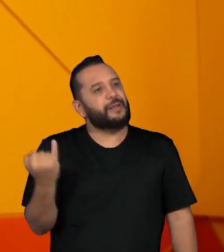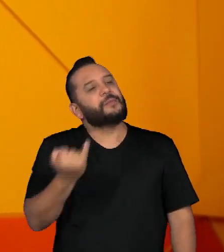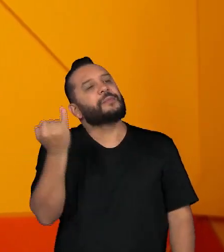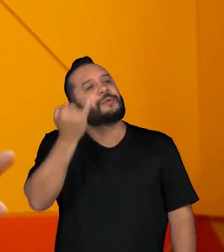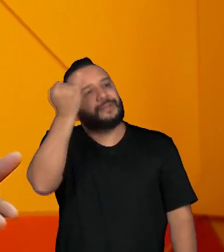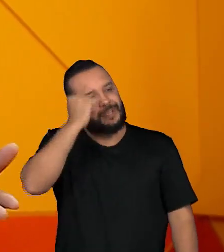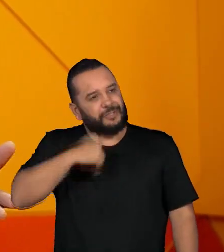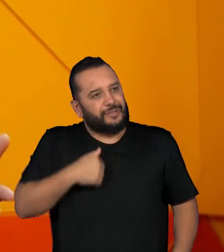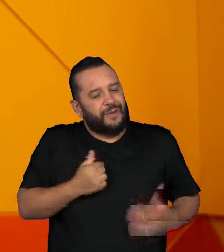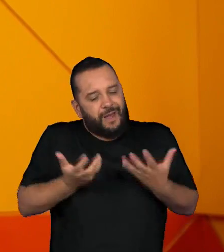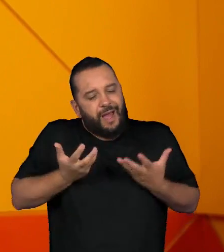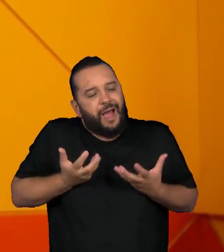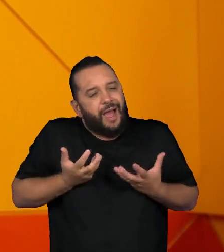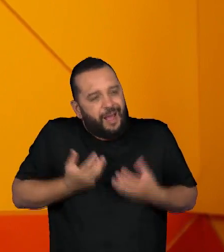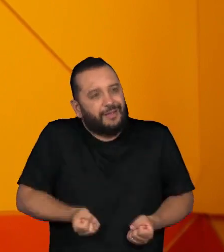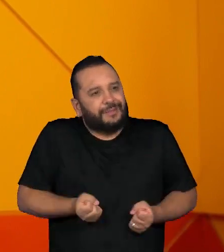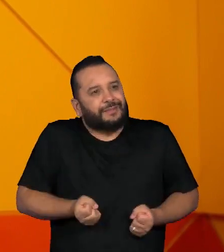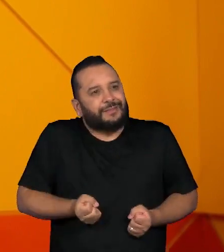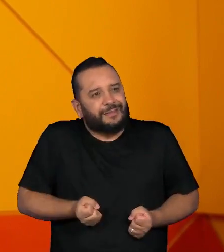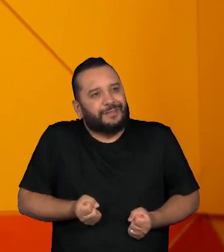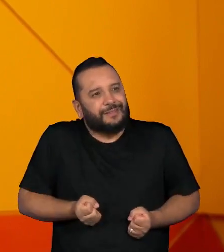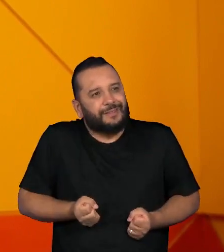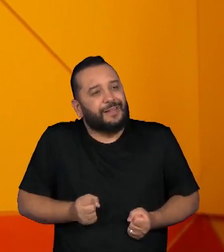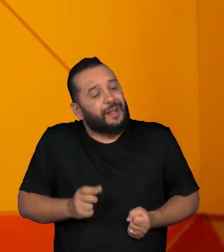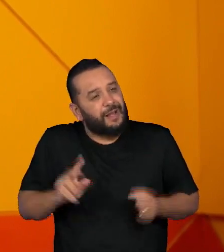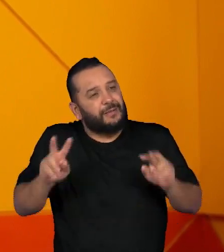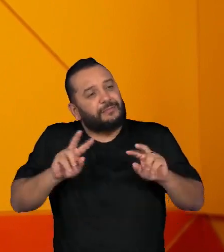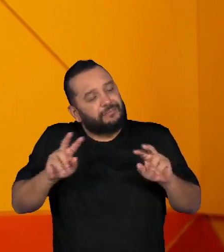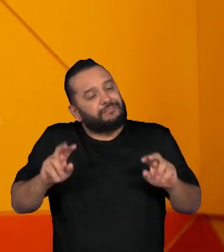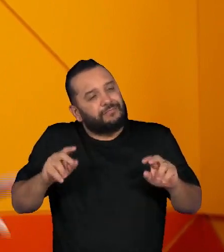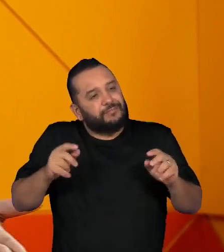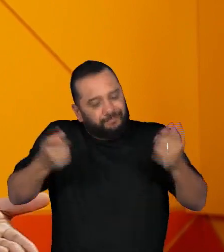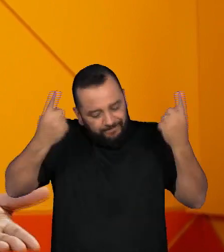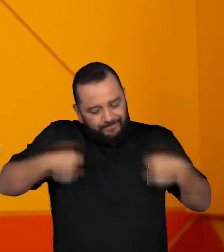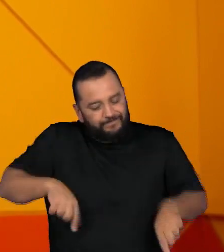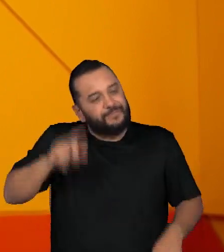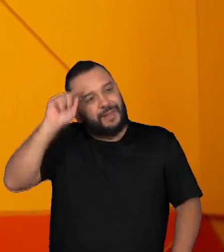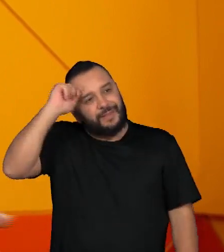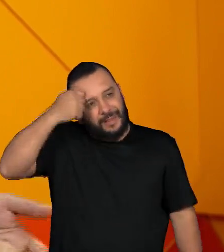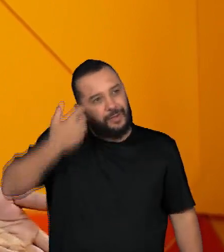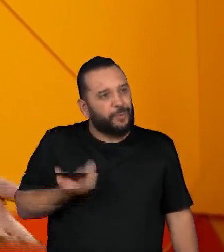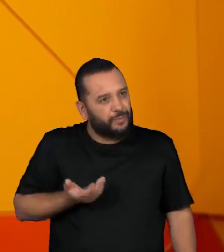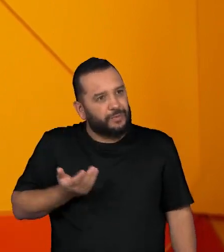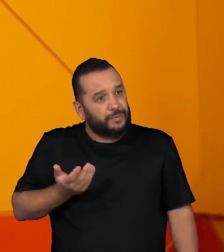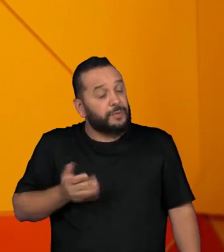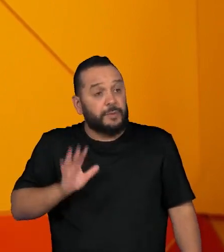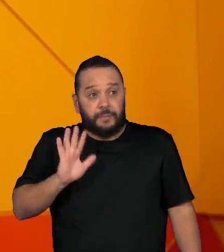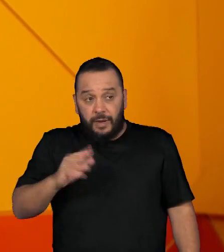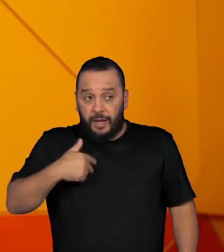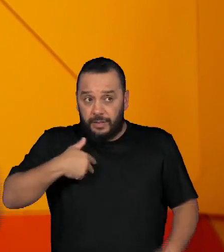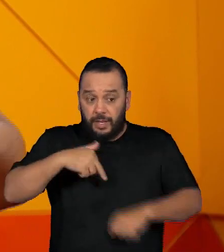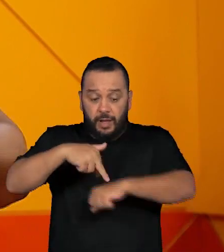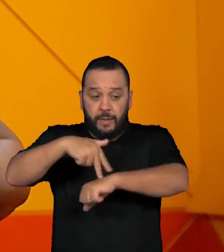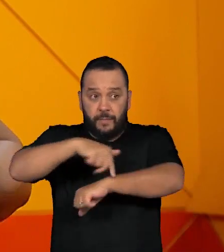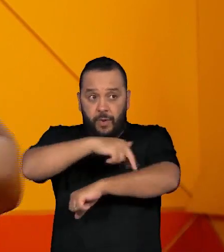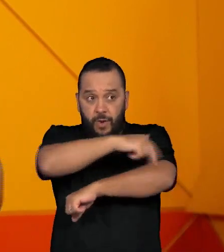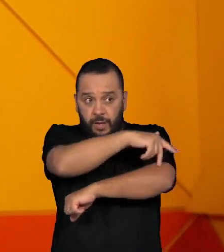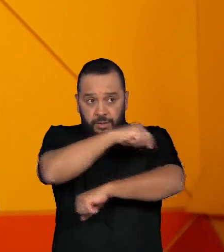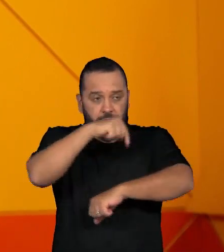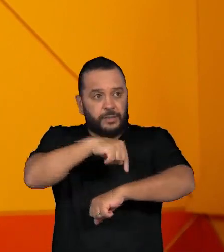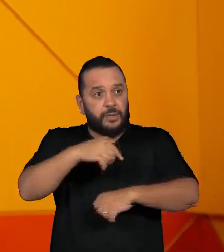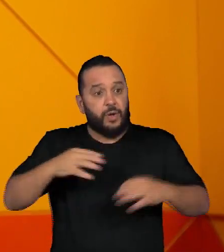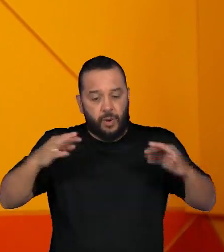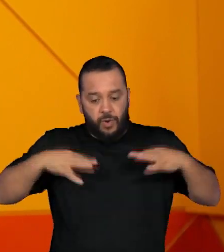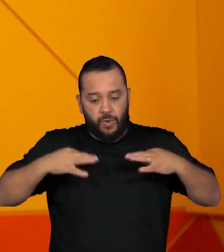a autoaceitação da nossa questão negra, da nossa negritude. Então a gente pode falar que a moda também, vestir, é um